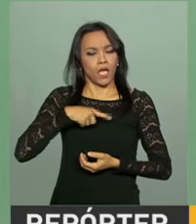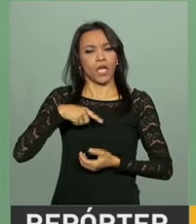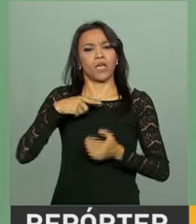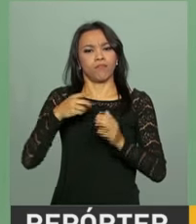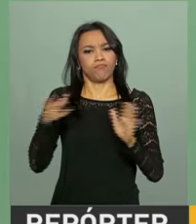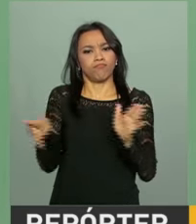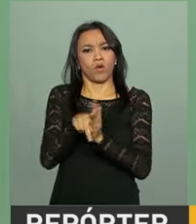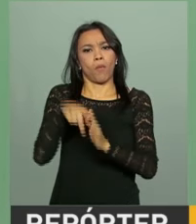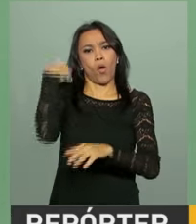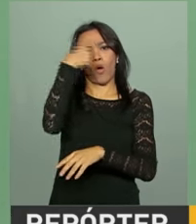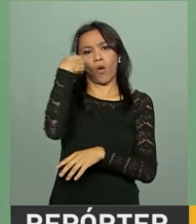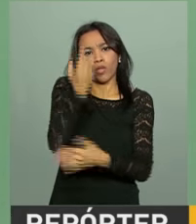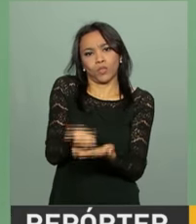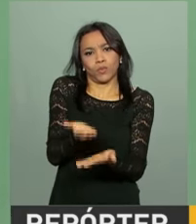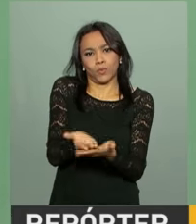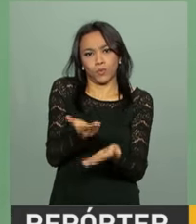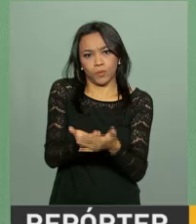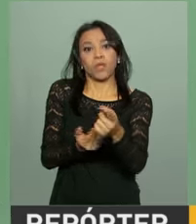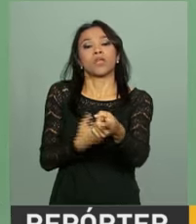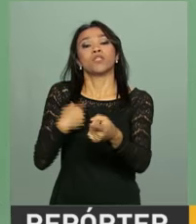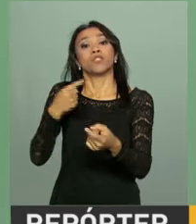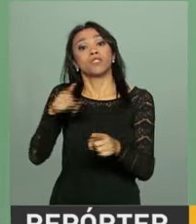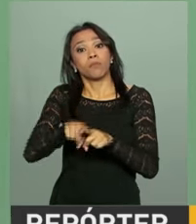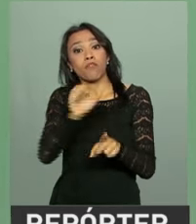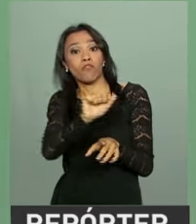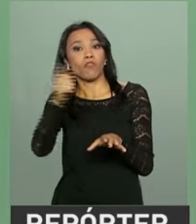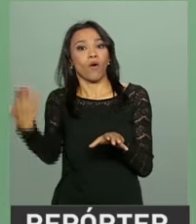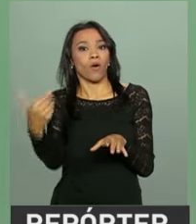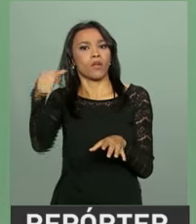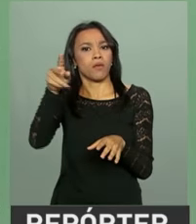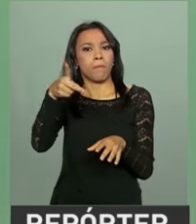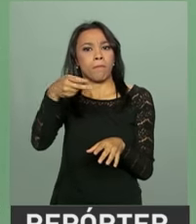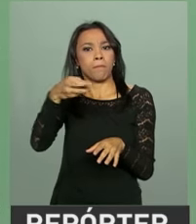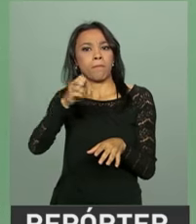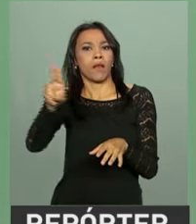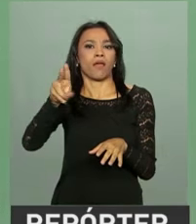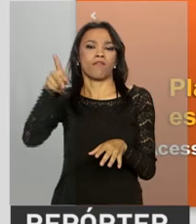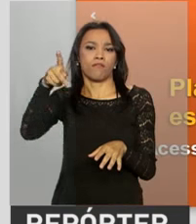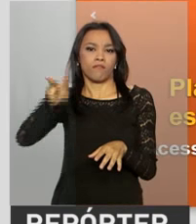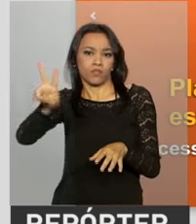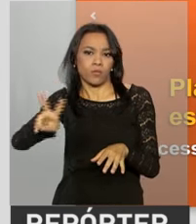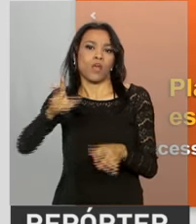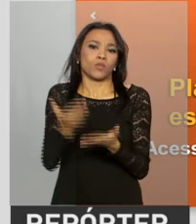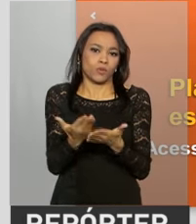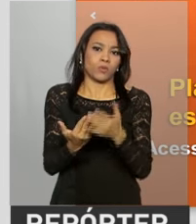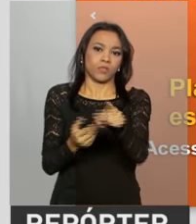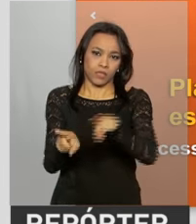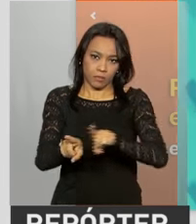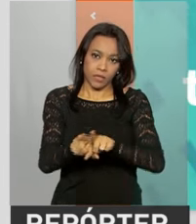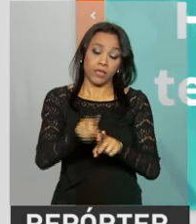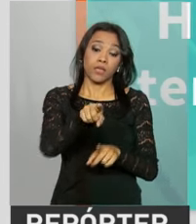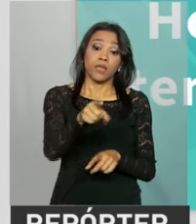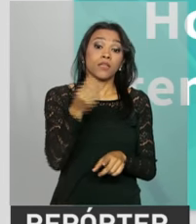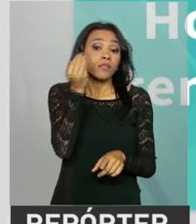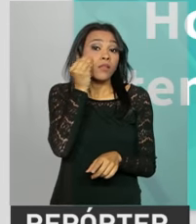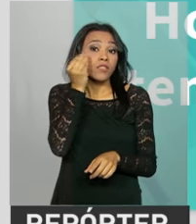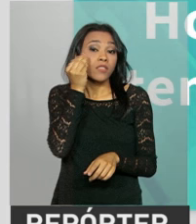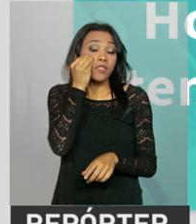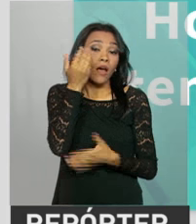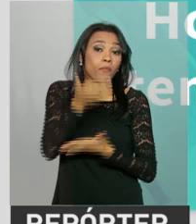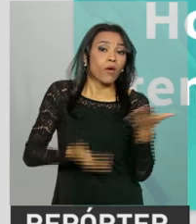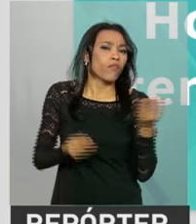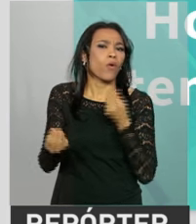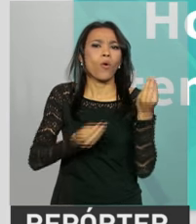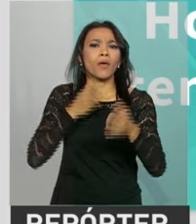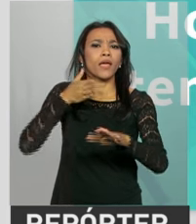própria e eu faço cursinho também a escola tem bastante base para fazer o simulado e testar os conhecimentos